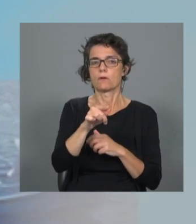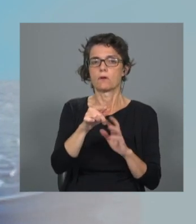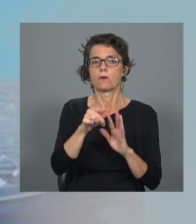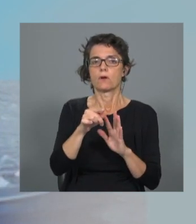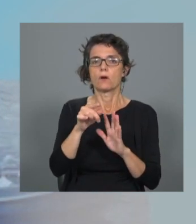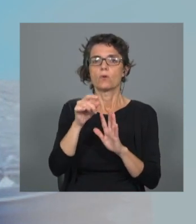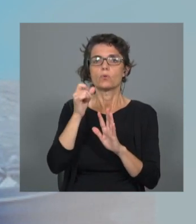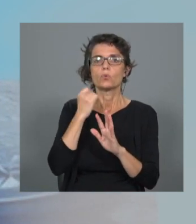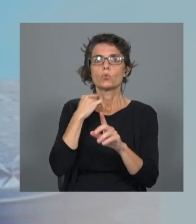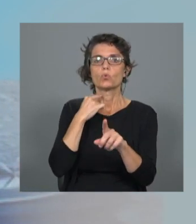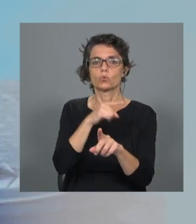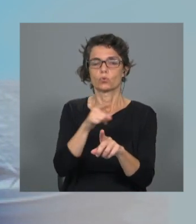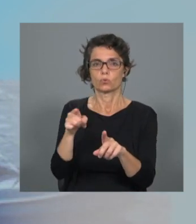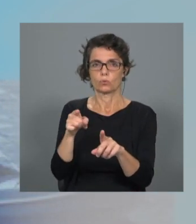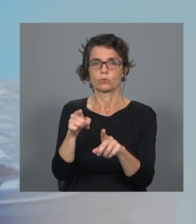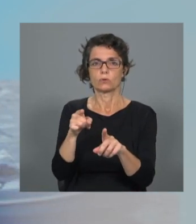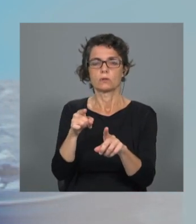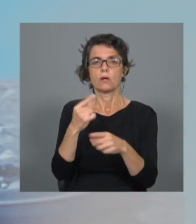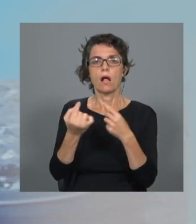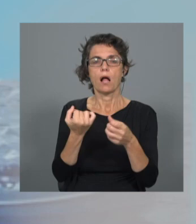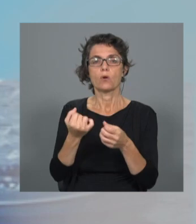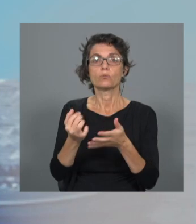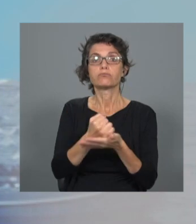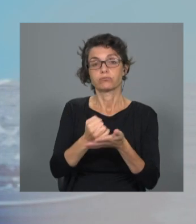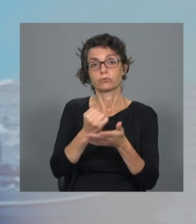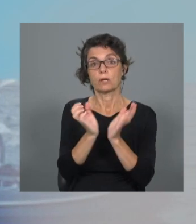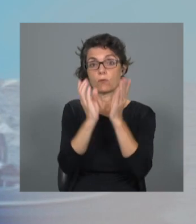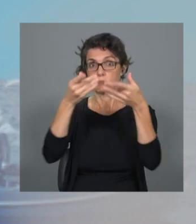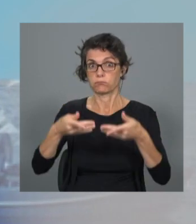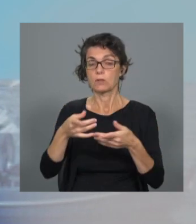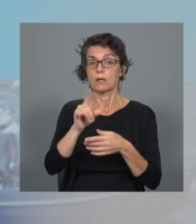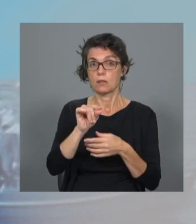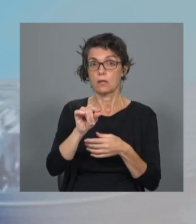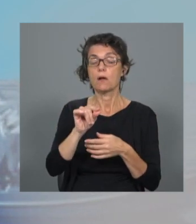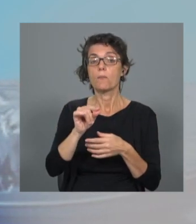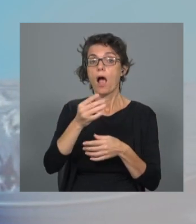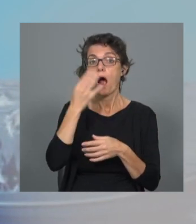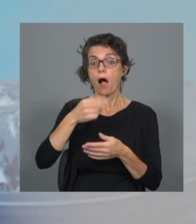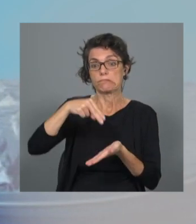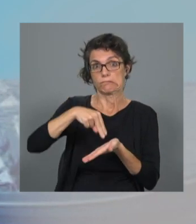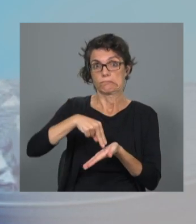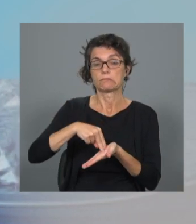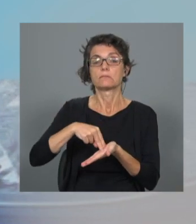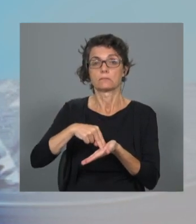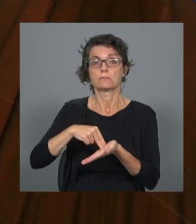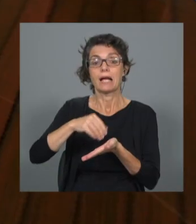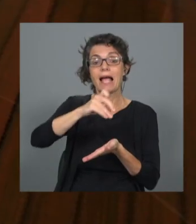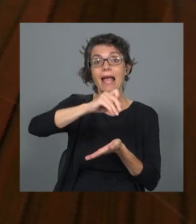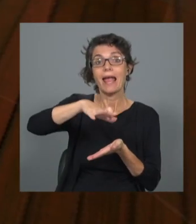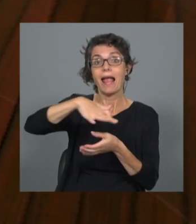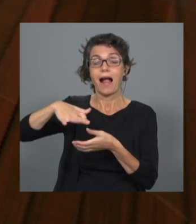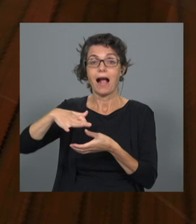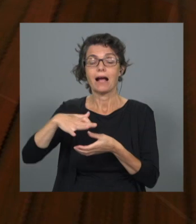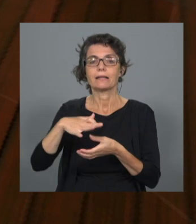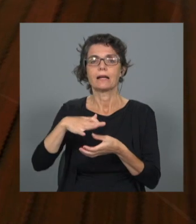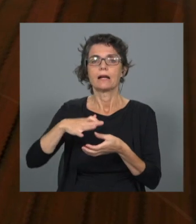alguns funcionarem nas plataformas digitais, há aulas presenciais também a decorrer em zonas específicas da Diocese de Lisboa, para facilitar